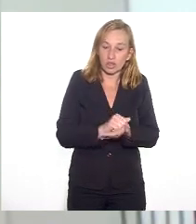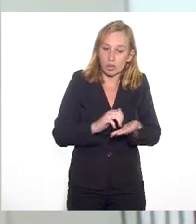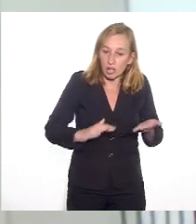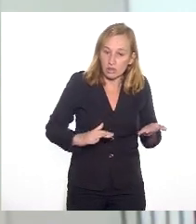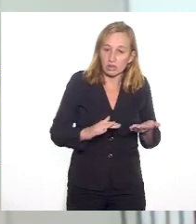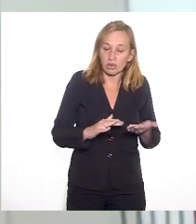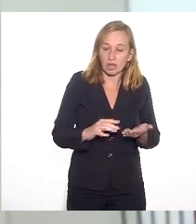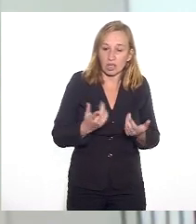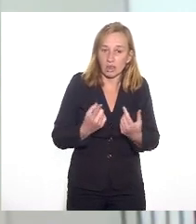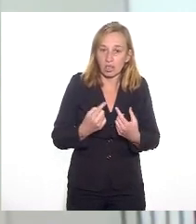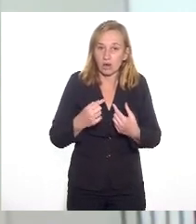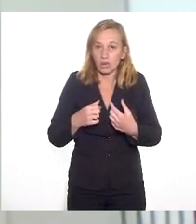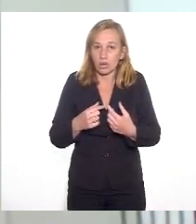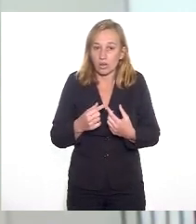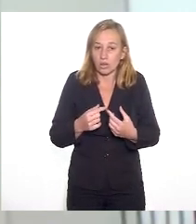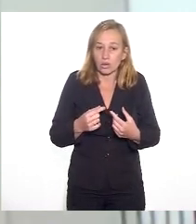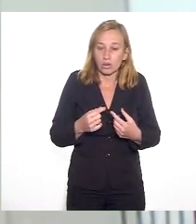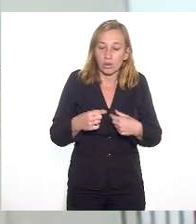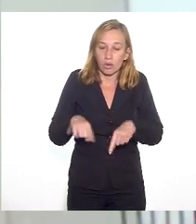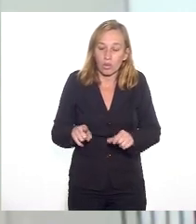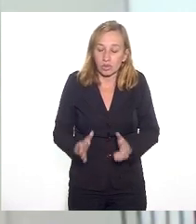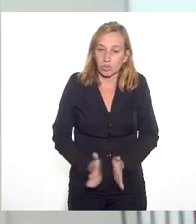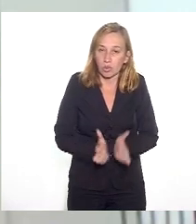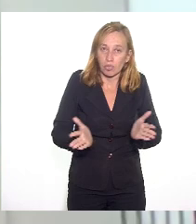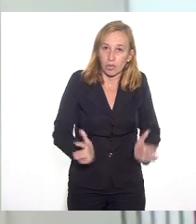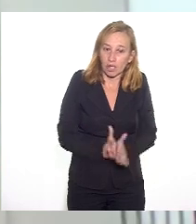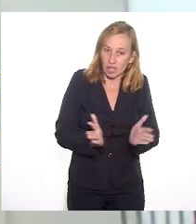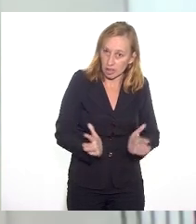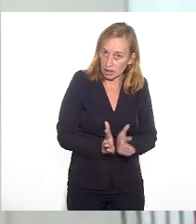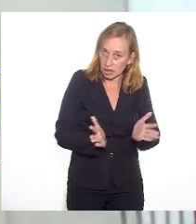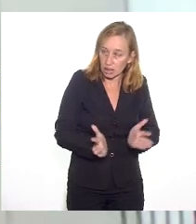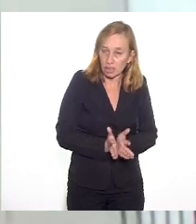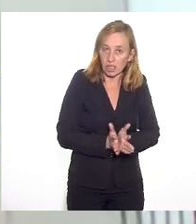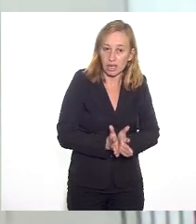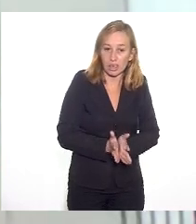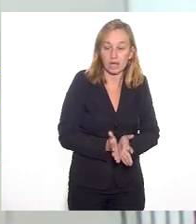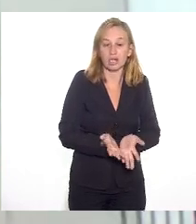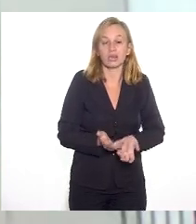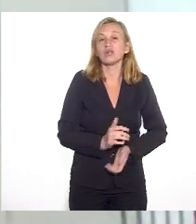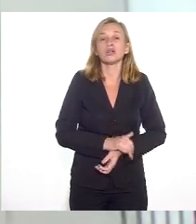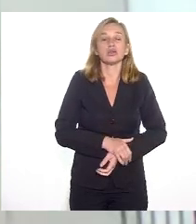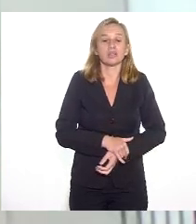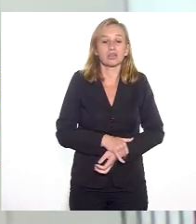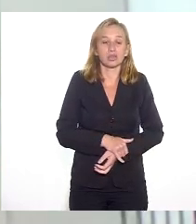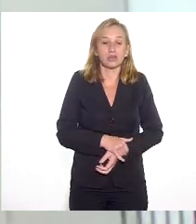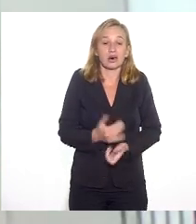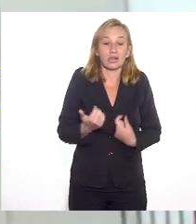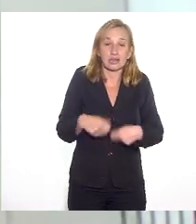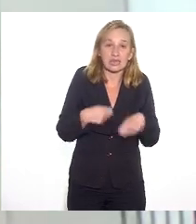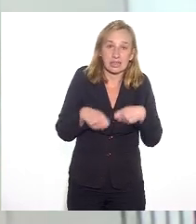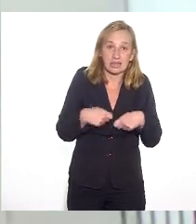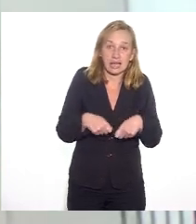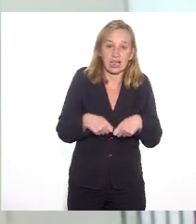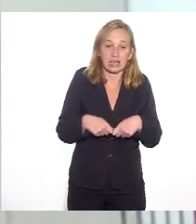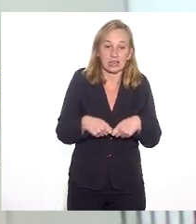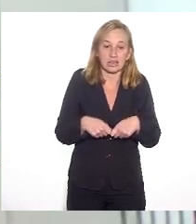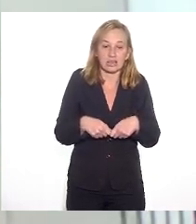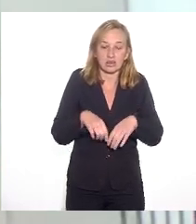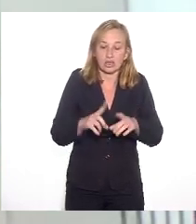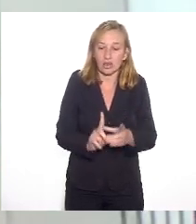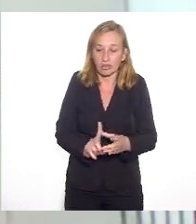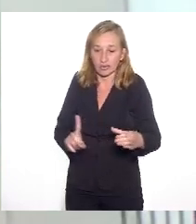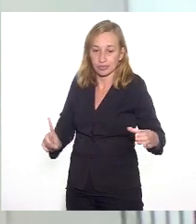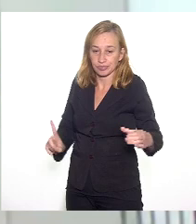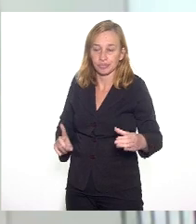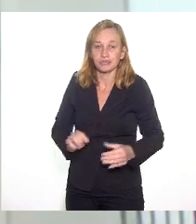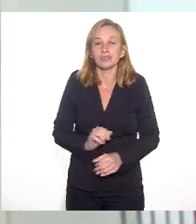pobreza, né, no agravamento da crise que a pandemia traz para a população, né, ao impor a necessidade de medidas de afastamento